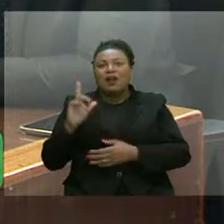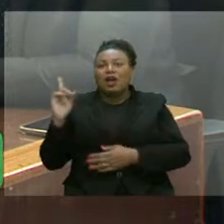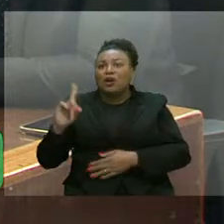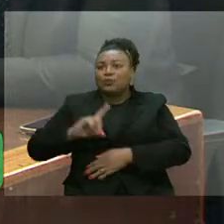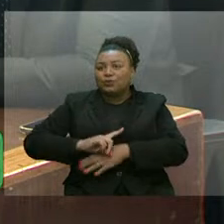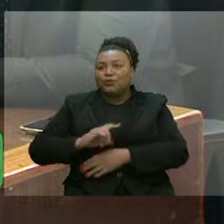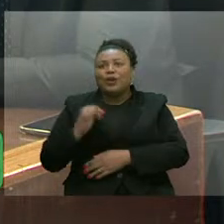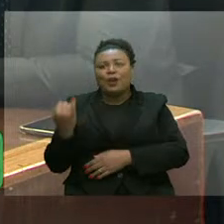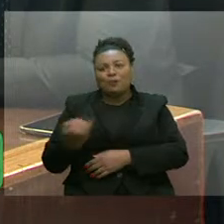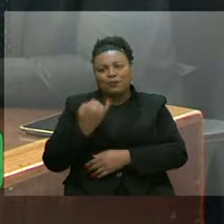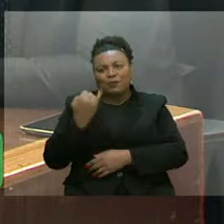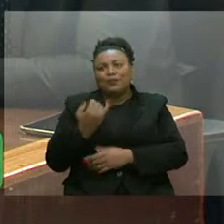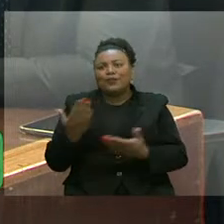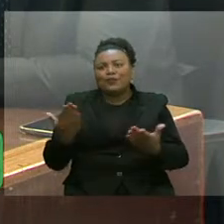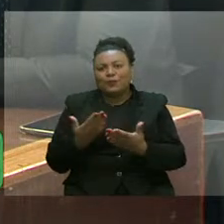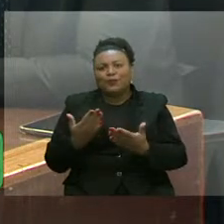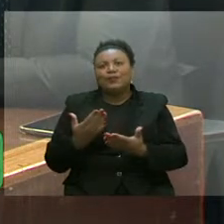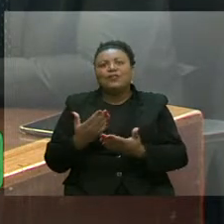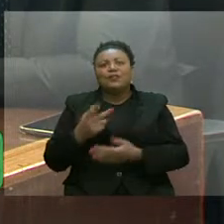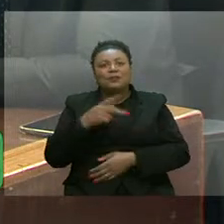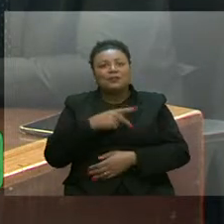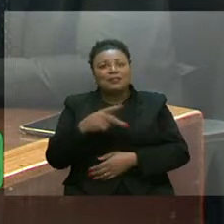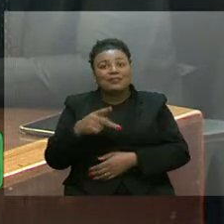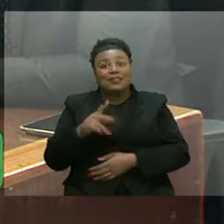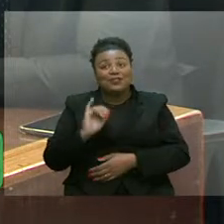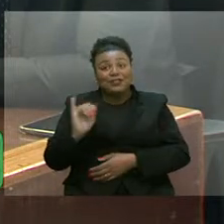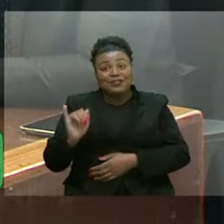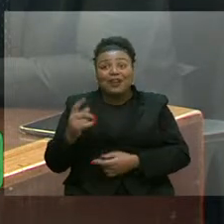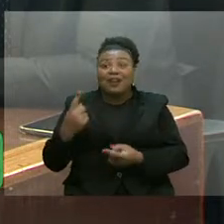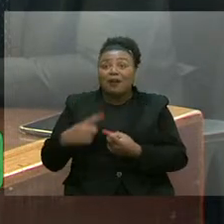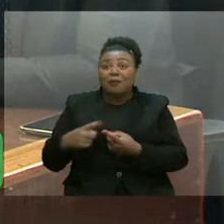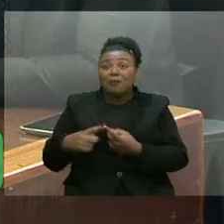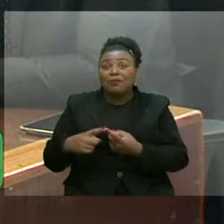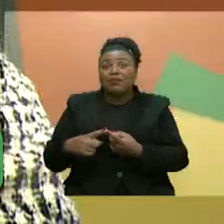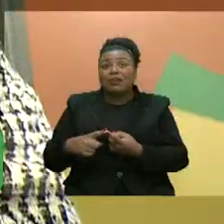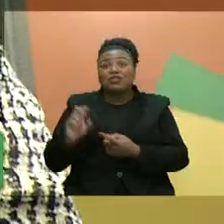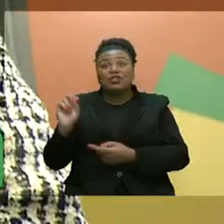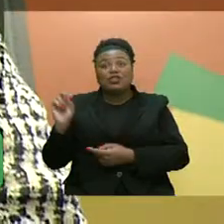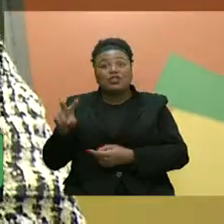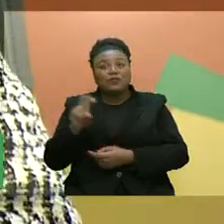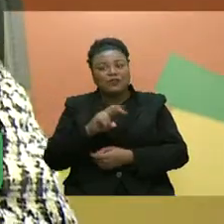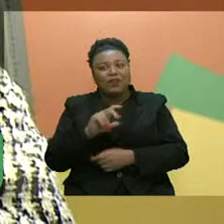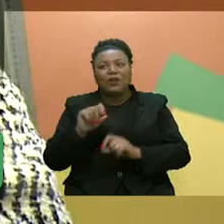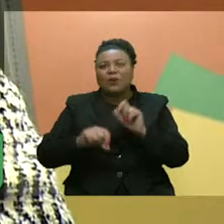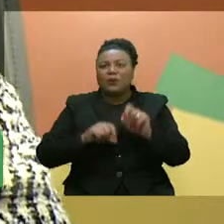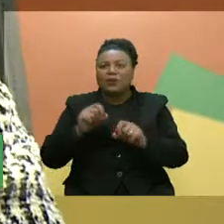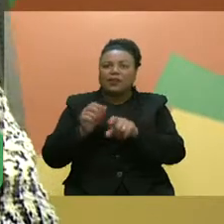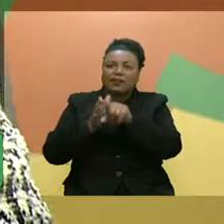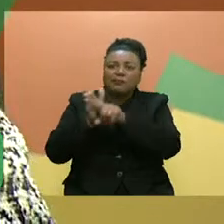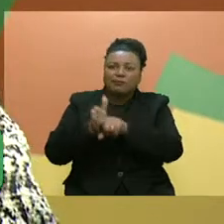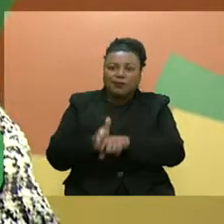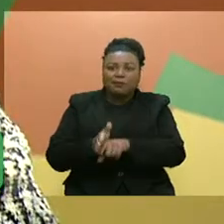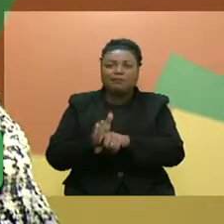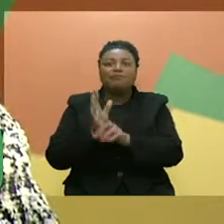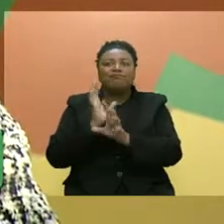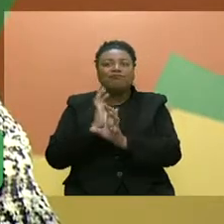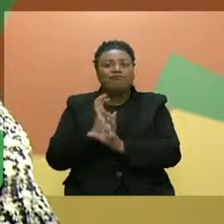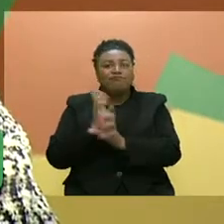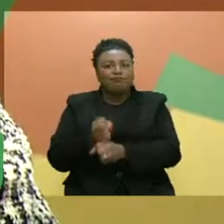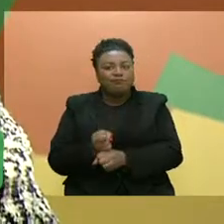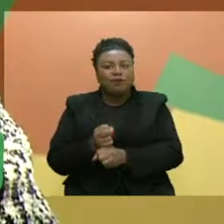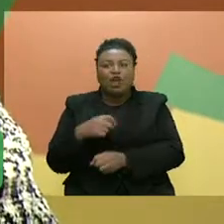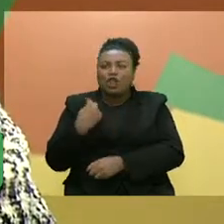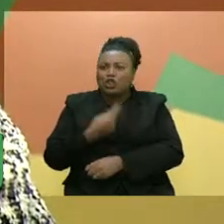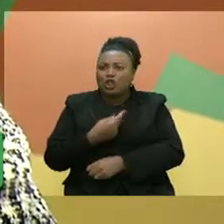bem importante aqui hoje, meu presidente, porque a gente vê, através de uma pesquisa, eles, que nós